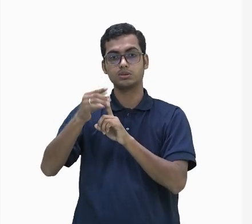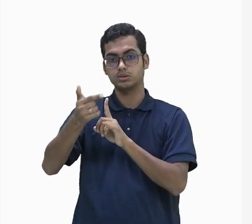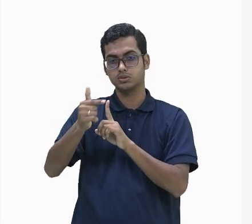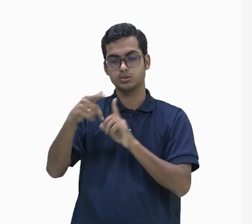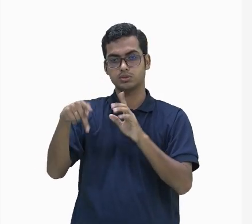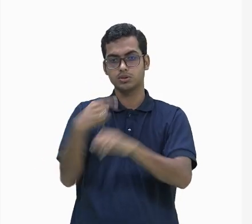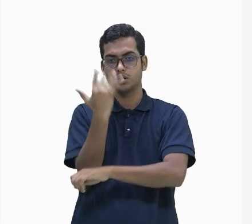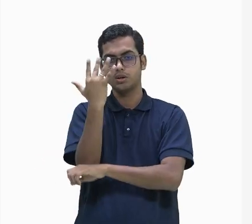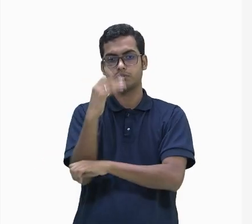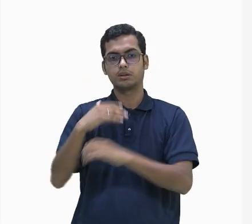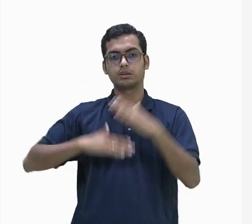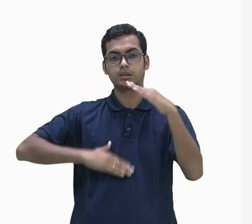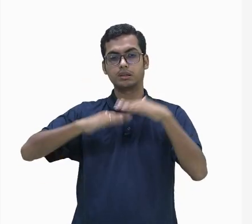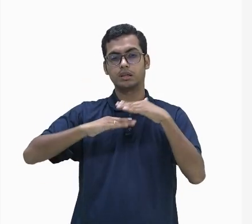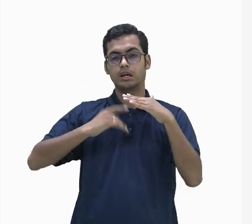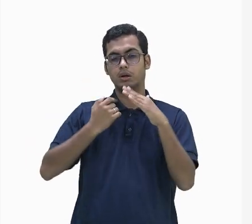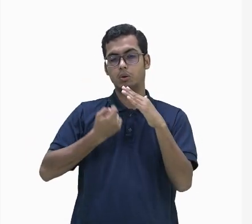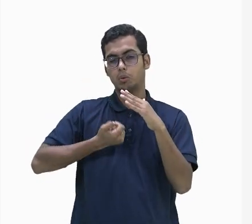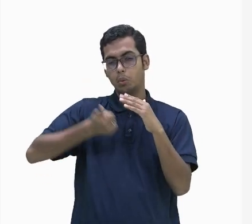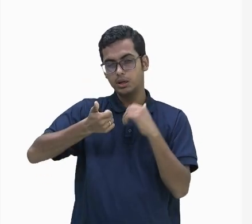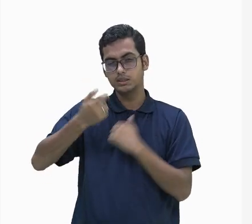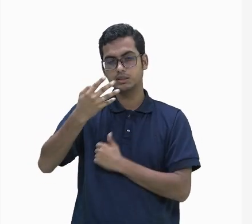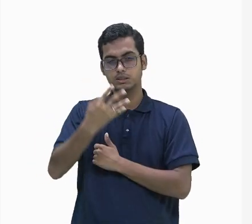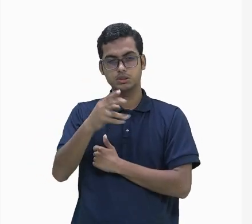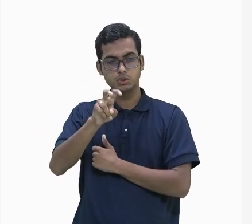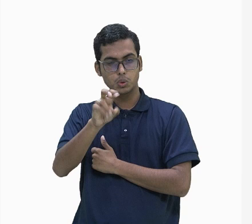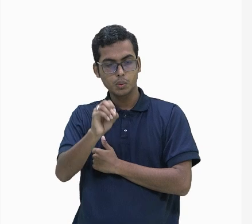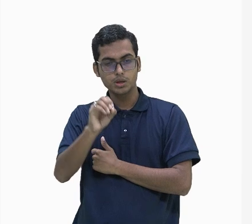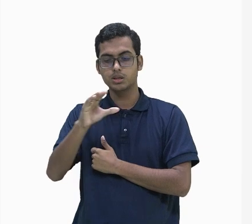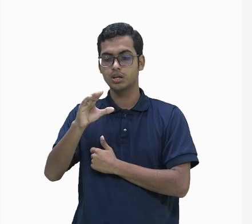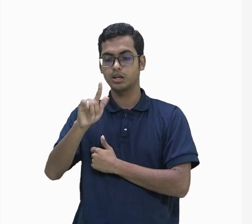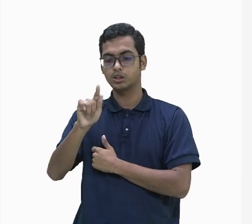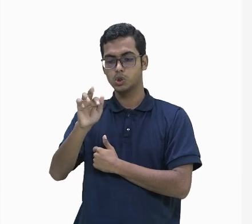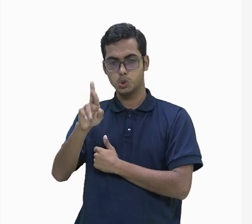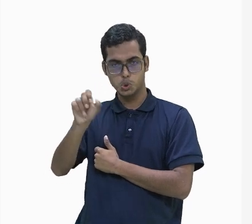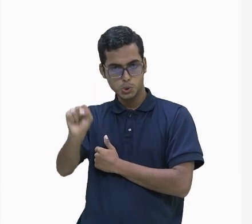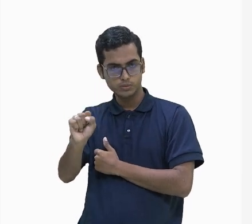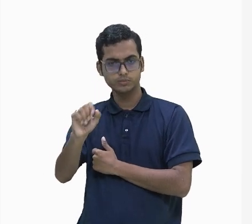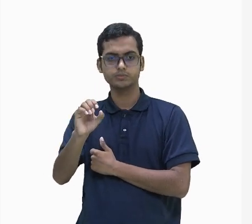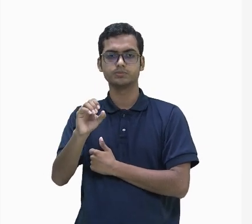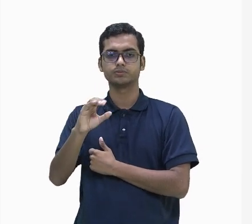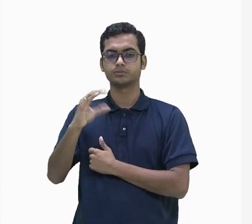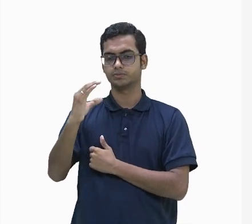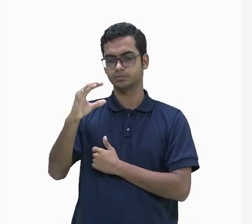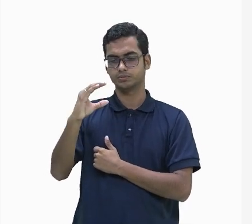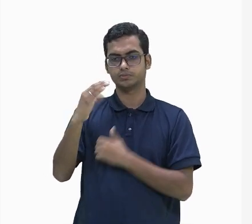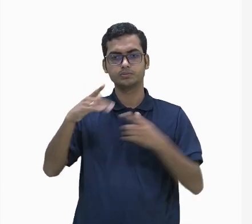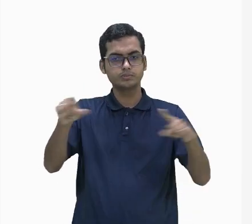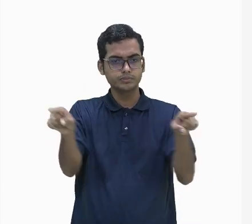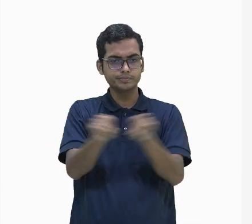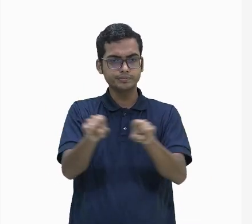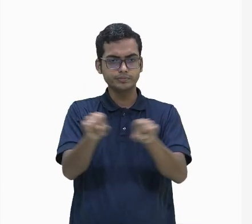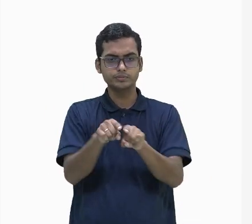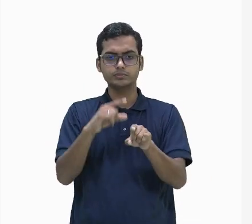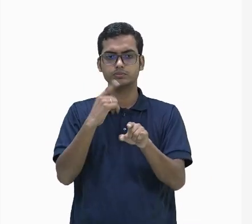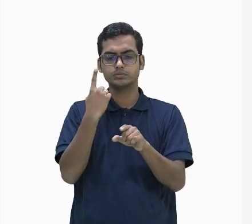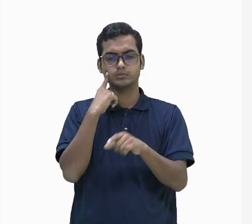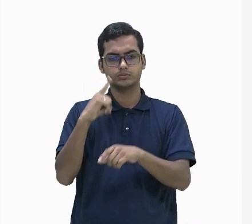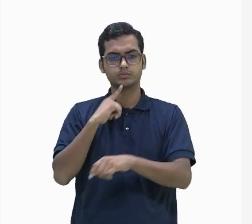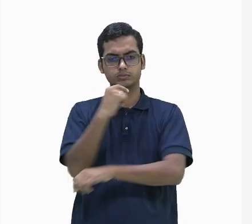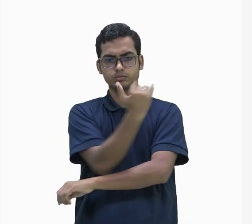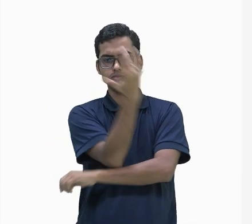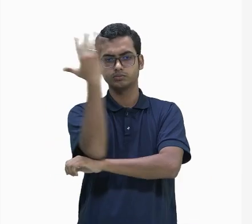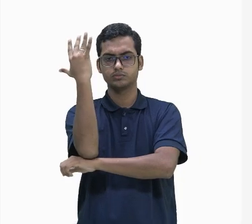de grama, tendo a sombra ali da árvore, essa temperatura já diminui para 17